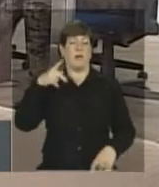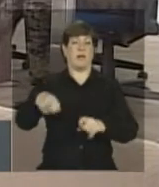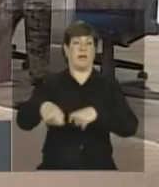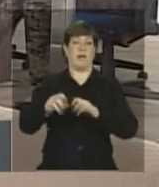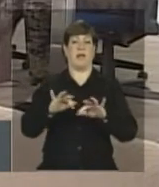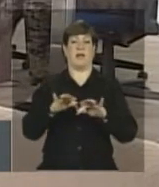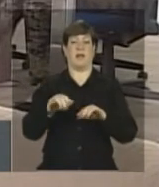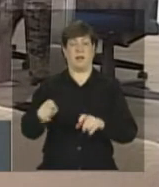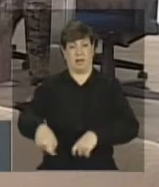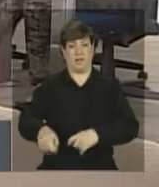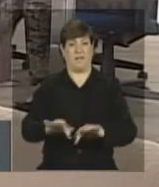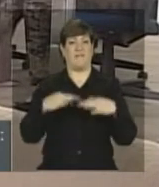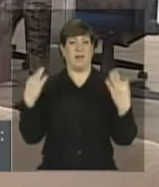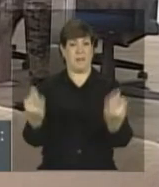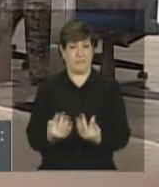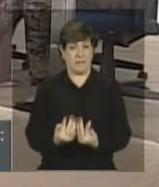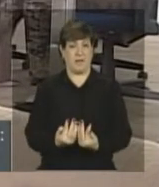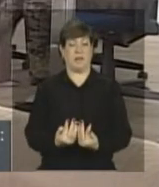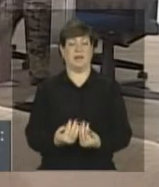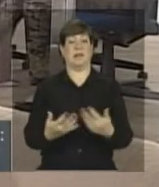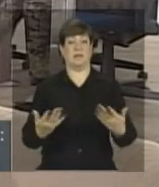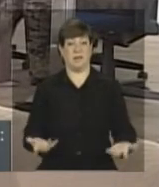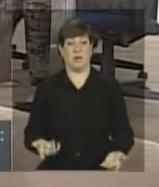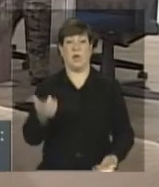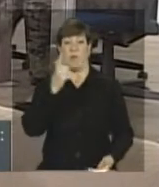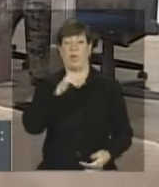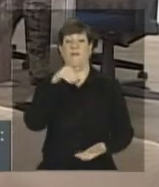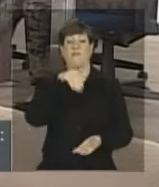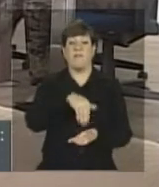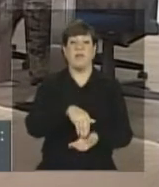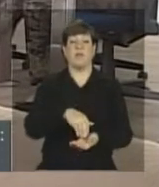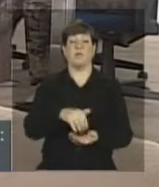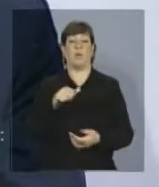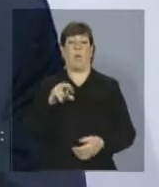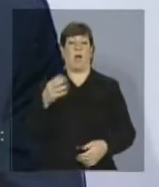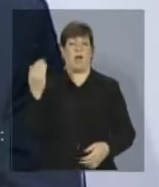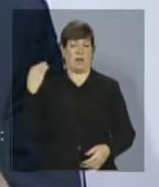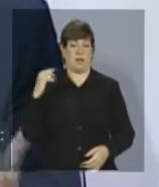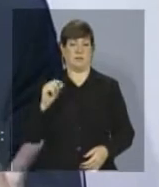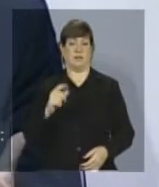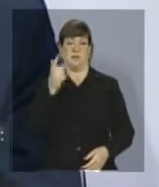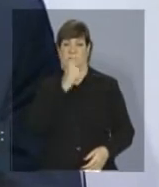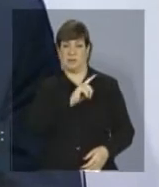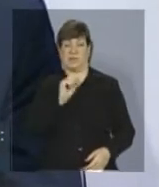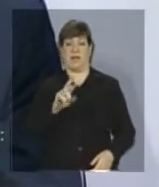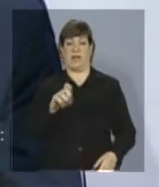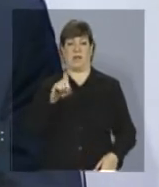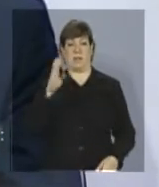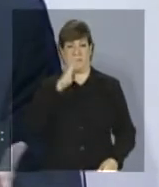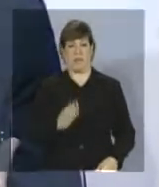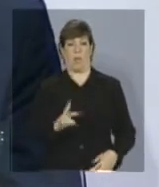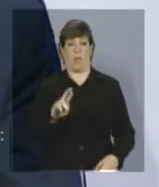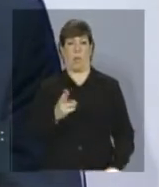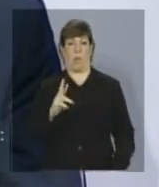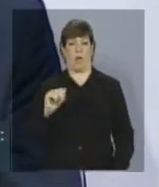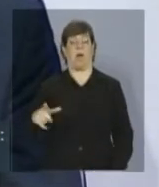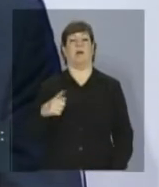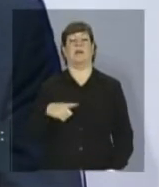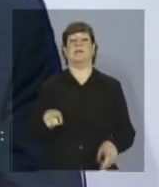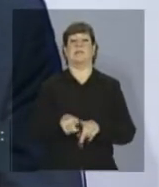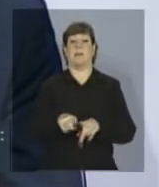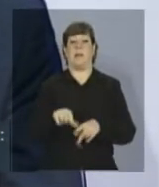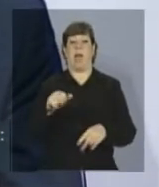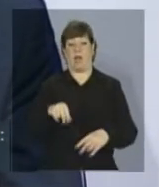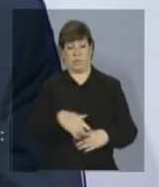familiar, finalmente, no final do ano, lançando o Rede Brasil Rural, teremos a Feira da Agricultura Familiar no ano da Rio Mais